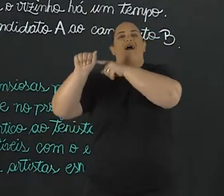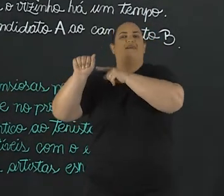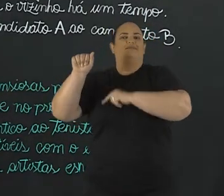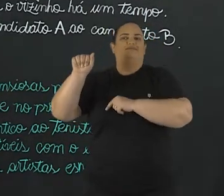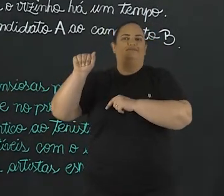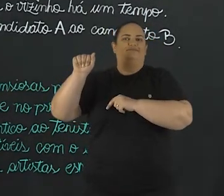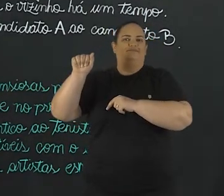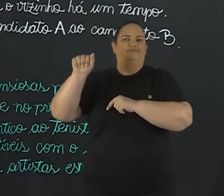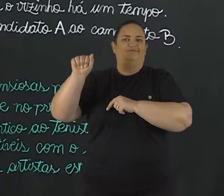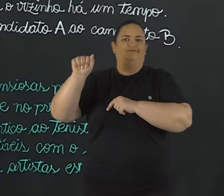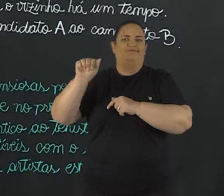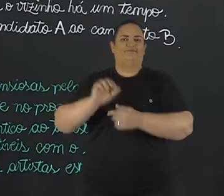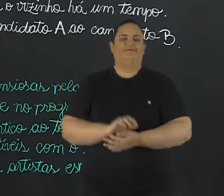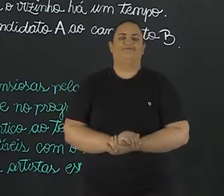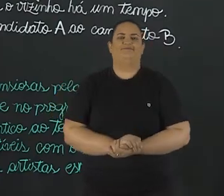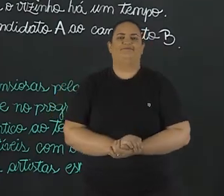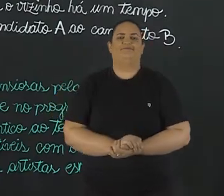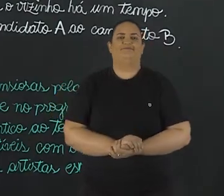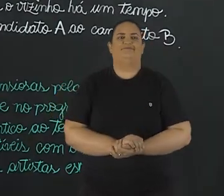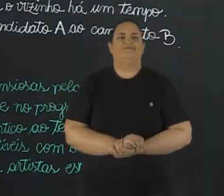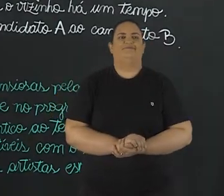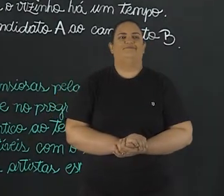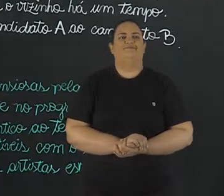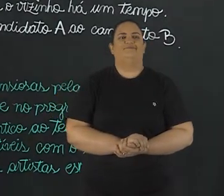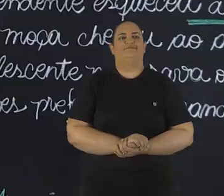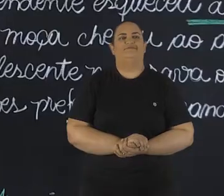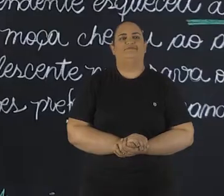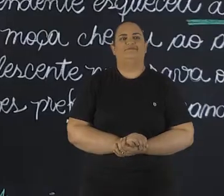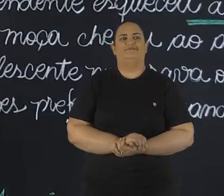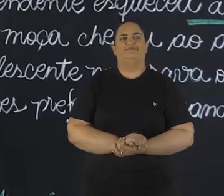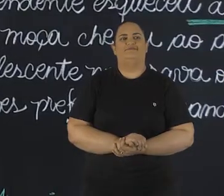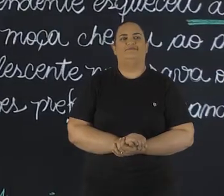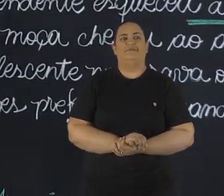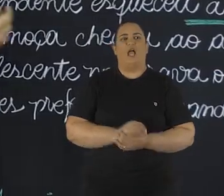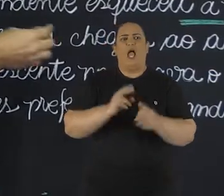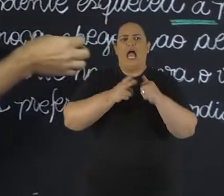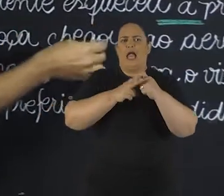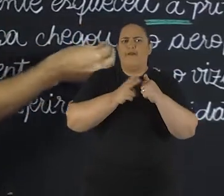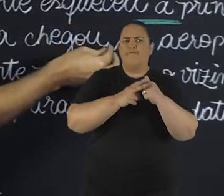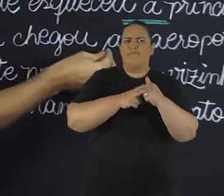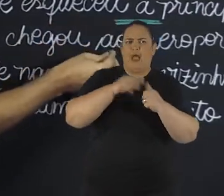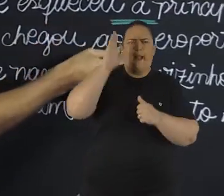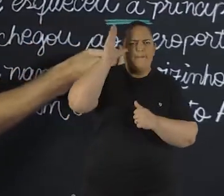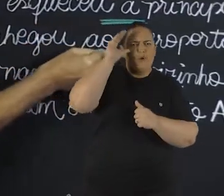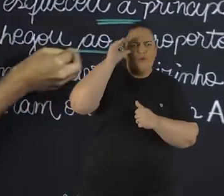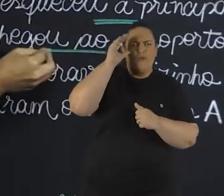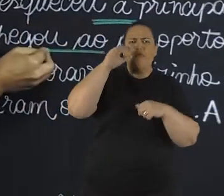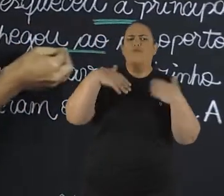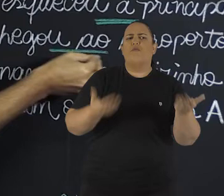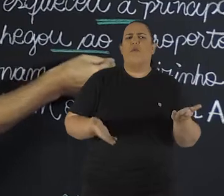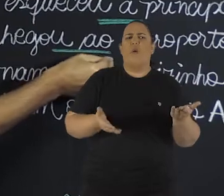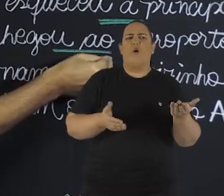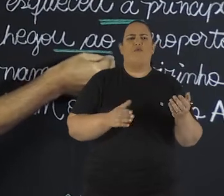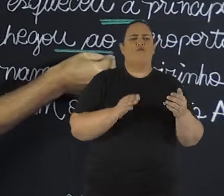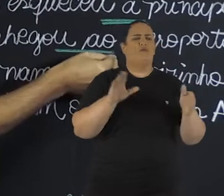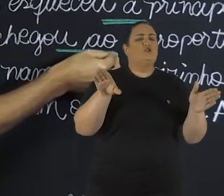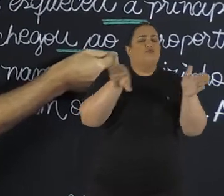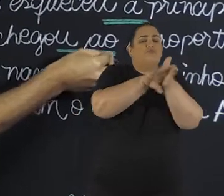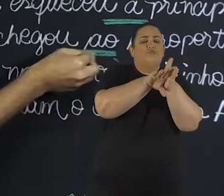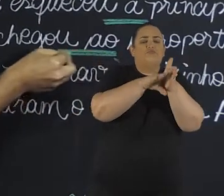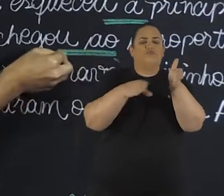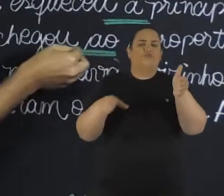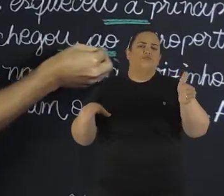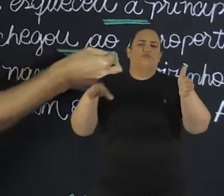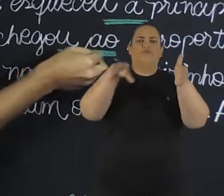verbo lembrar e as suas variações pronominais. Outro verbo curioso na língua portuguesa é o verbo chegar. Embora a gente costume